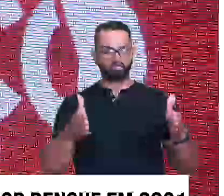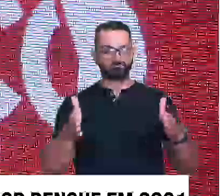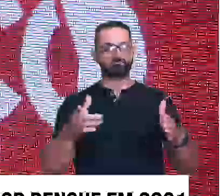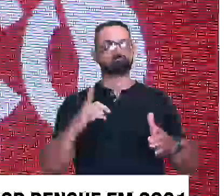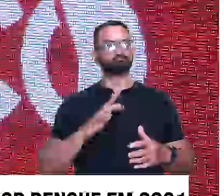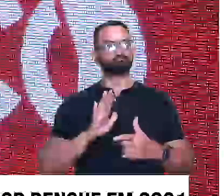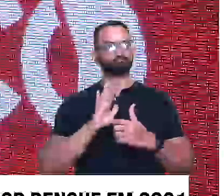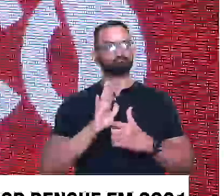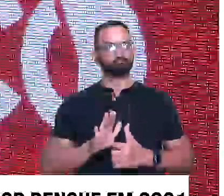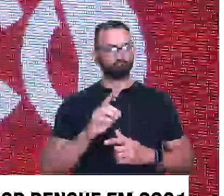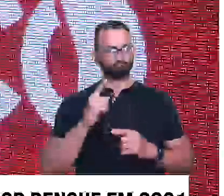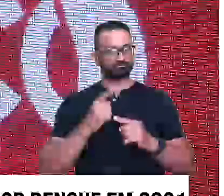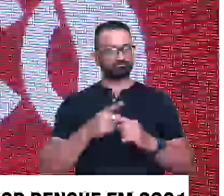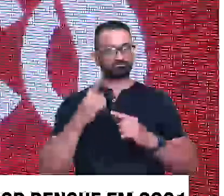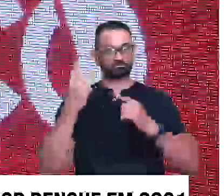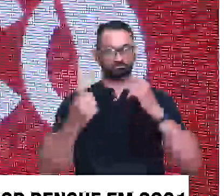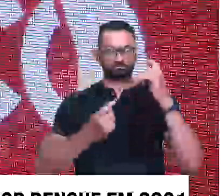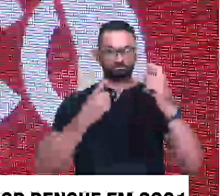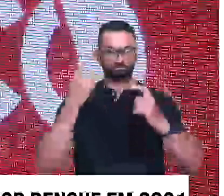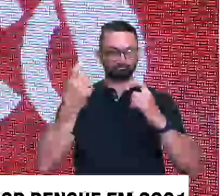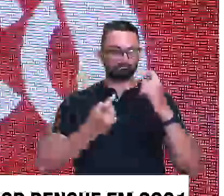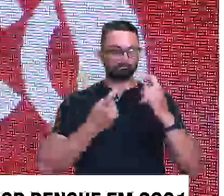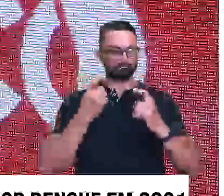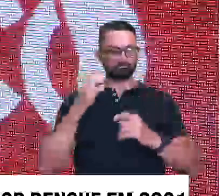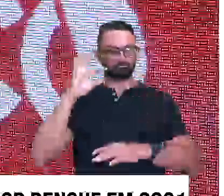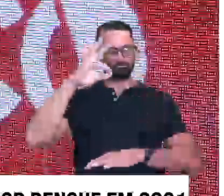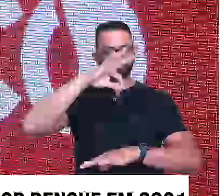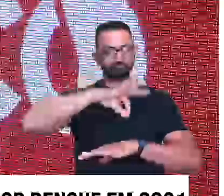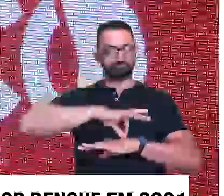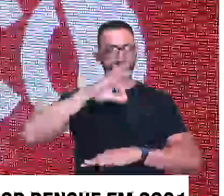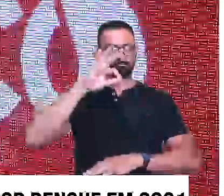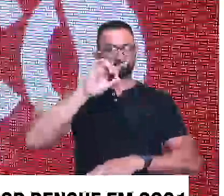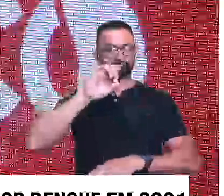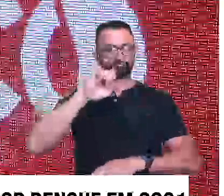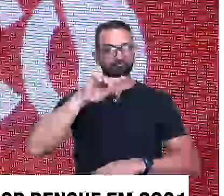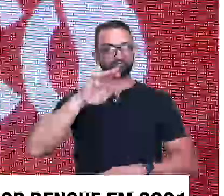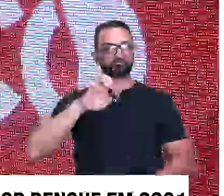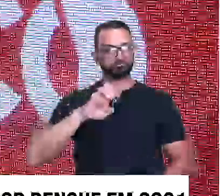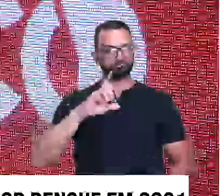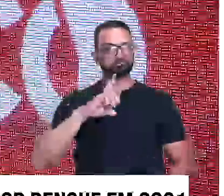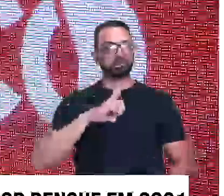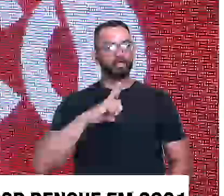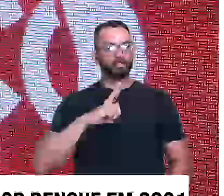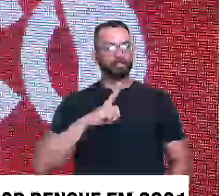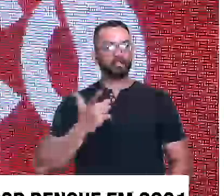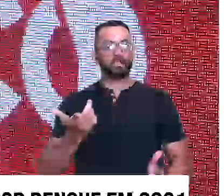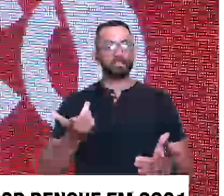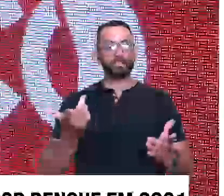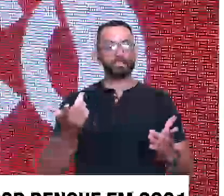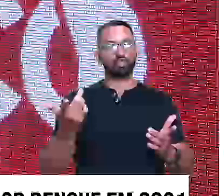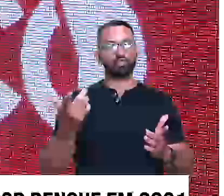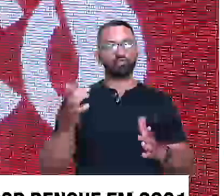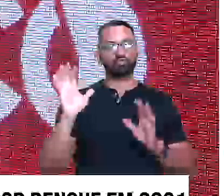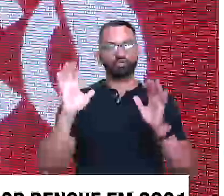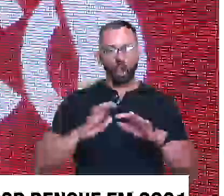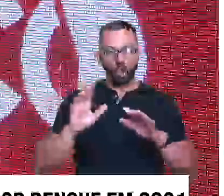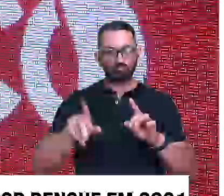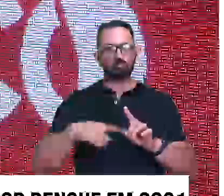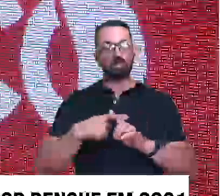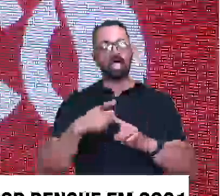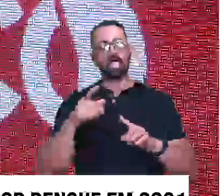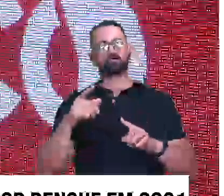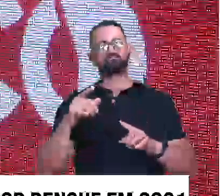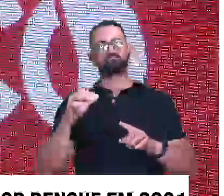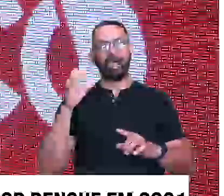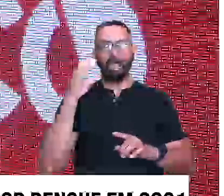nessa época do ano ganha destaque por causa da preocupação que é a dengue gente é aquele período que chove mais não é